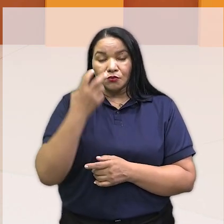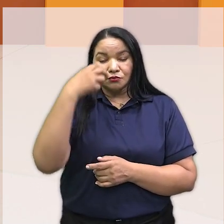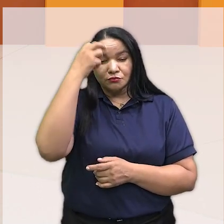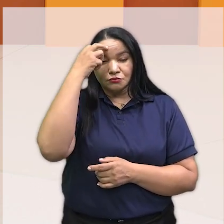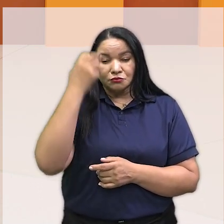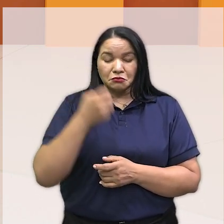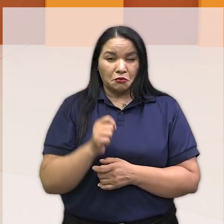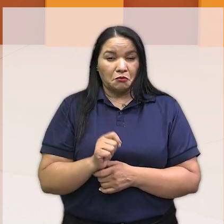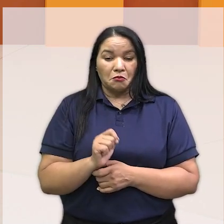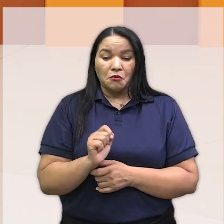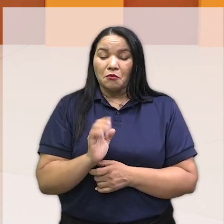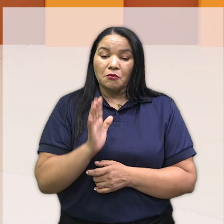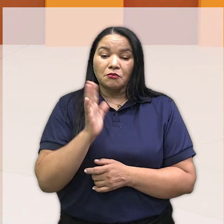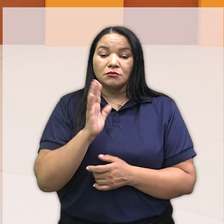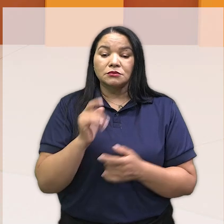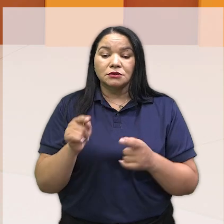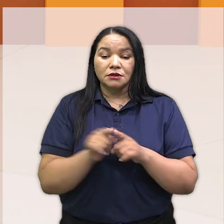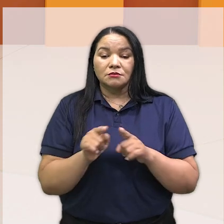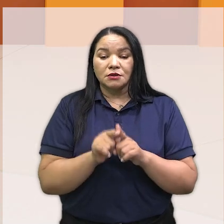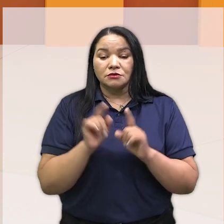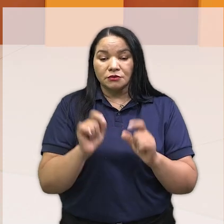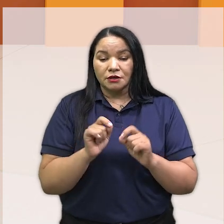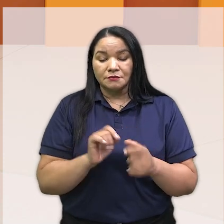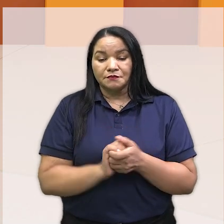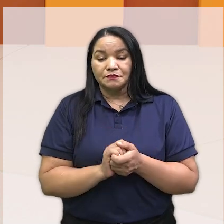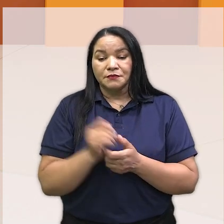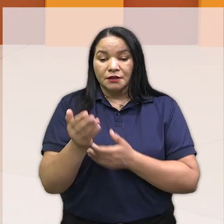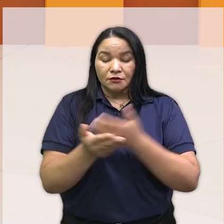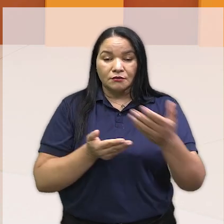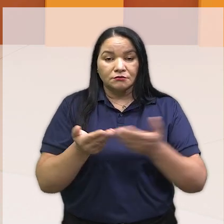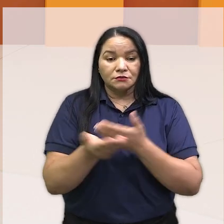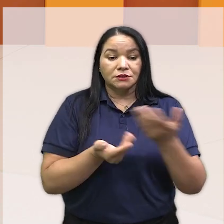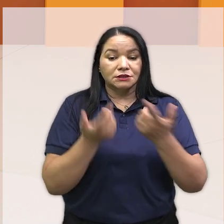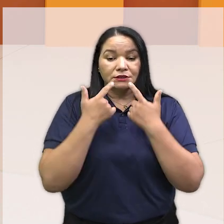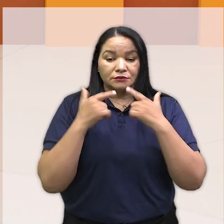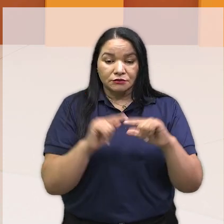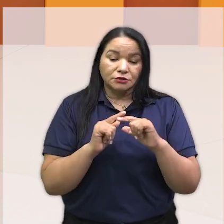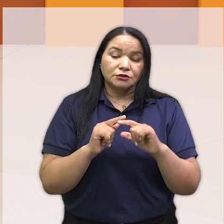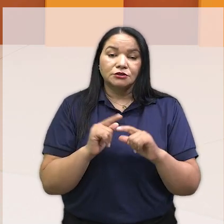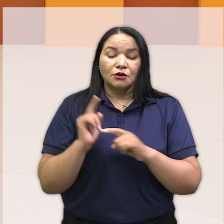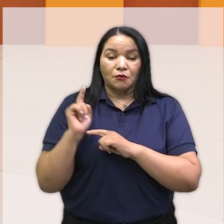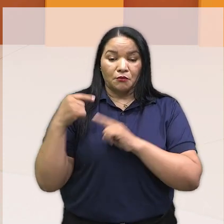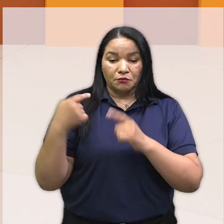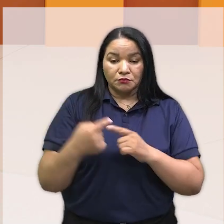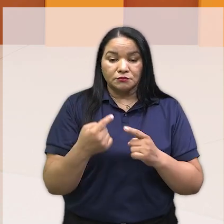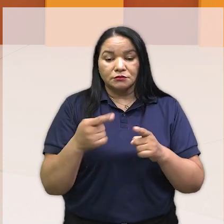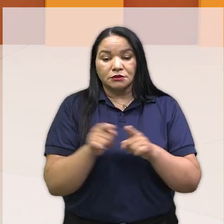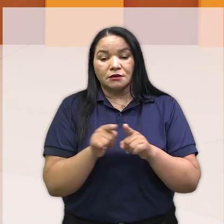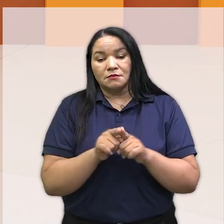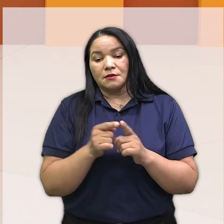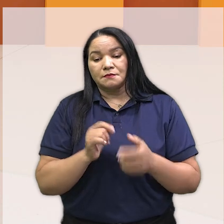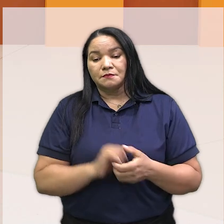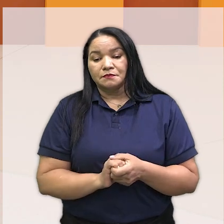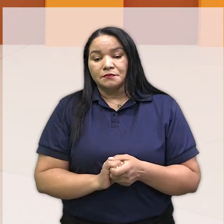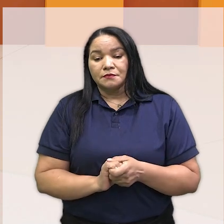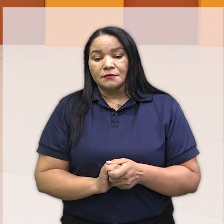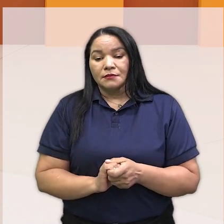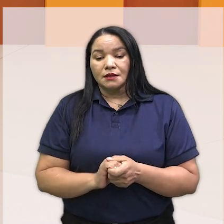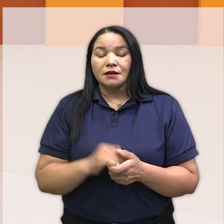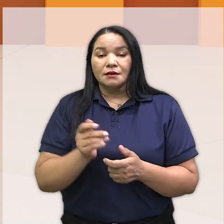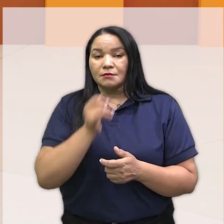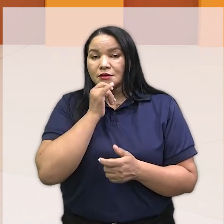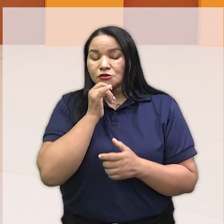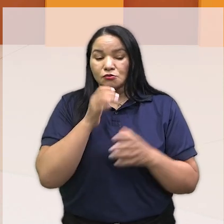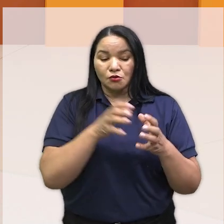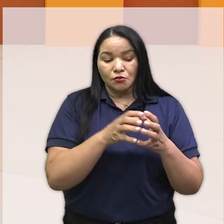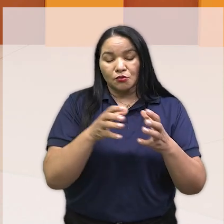os eslavos, gente, eles acabam compartilhando raízes linguísticas comuns, tá? Como cada subgrupo